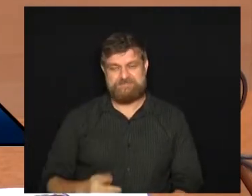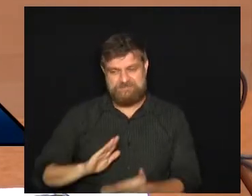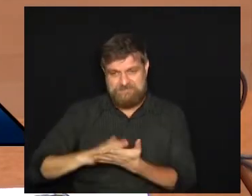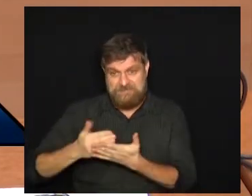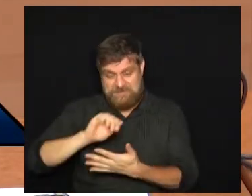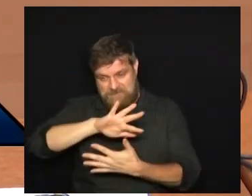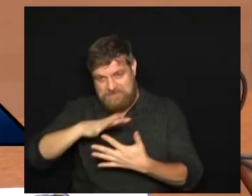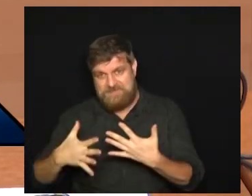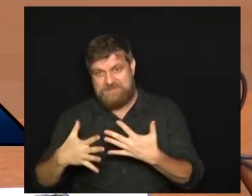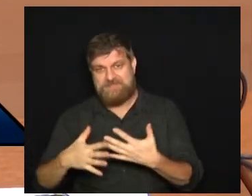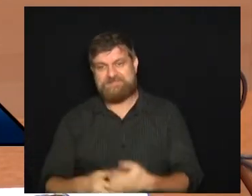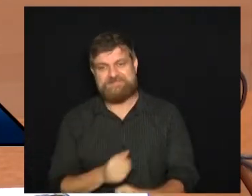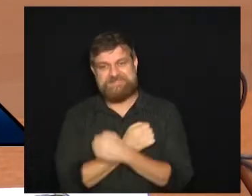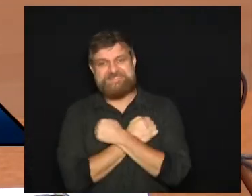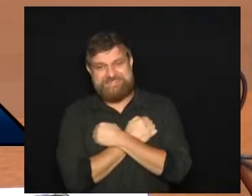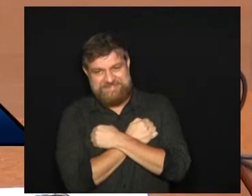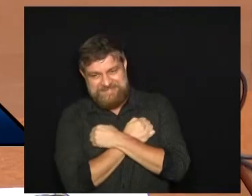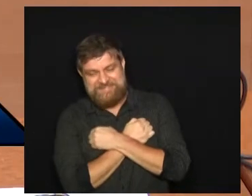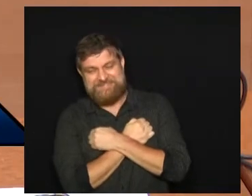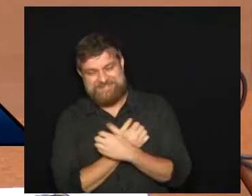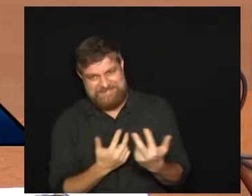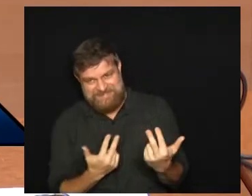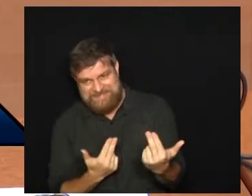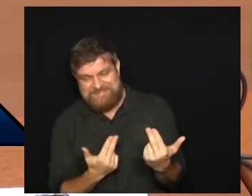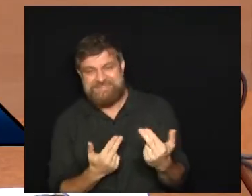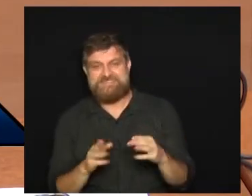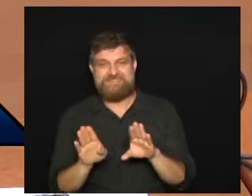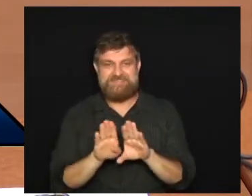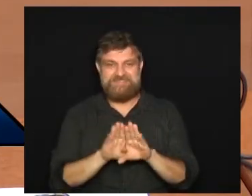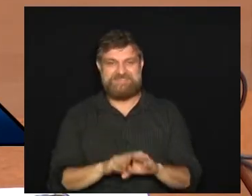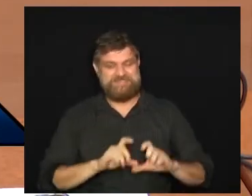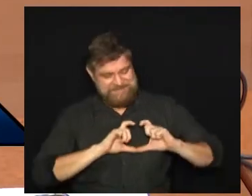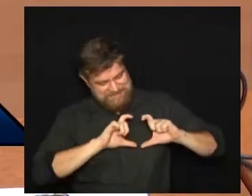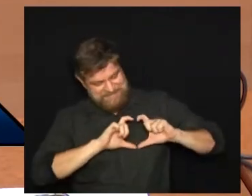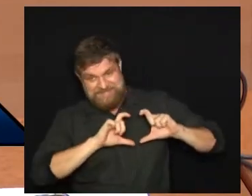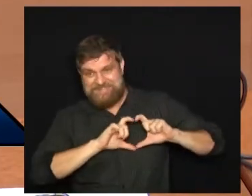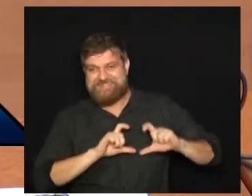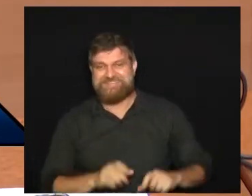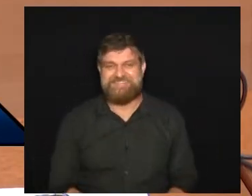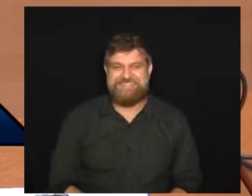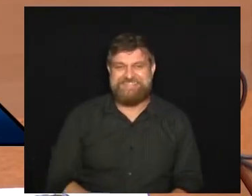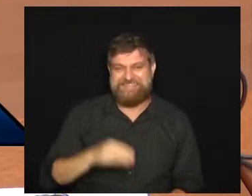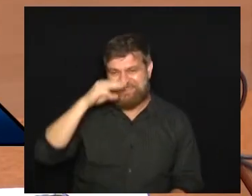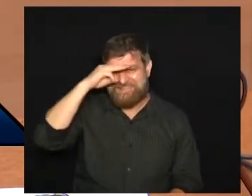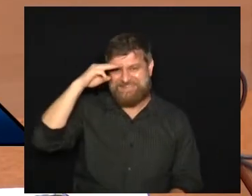de Libras. Abraço para você, coraçãozinho, Maurício.